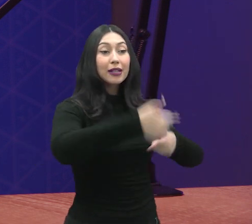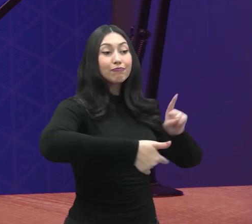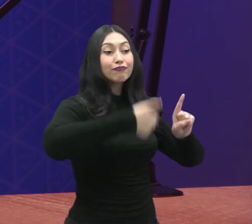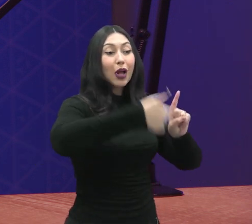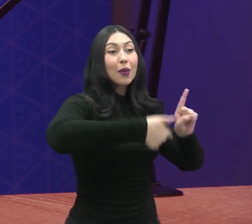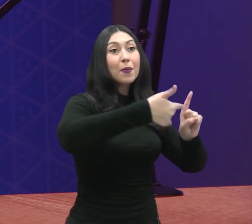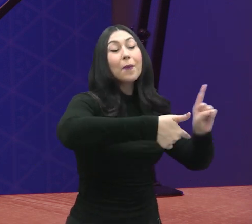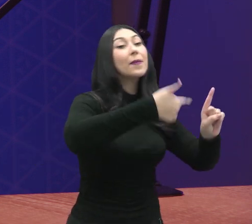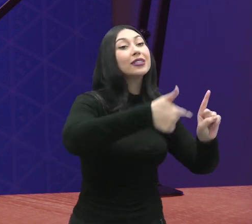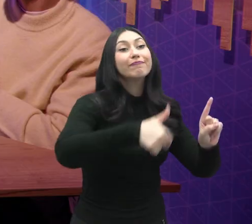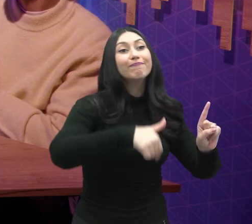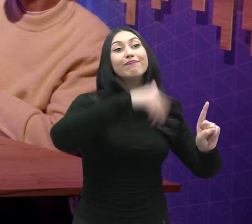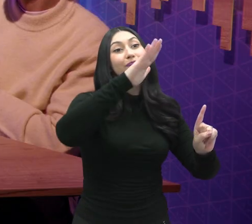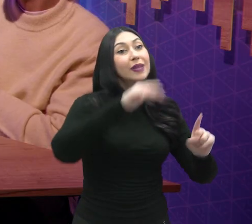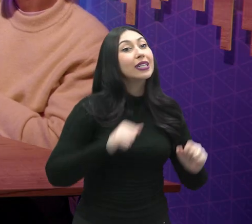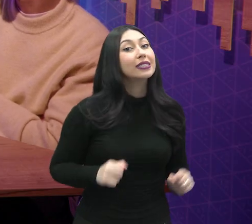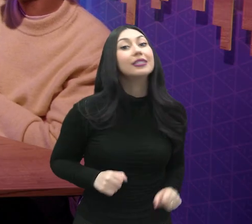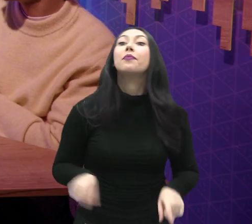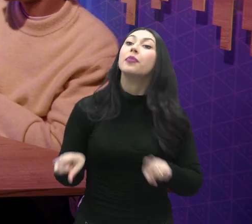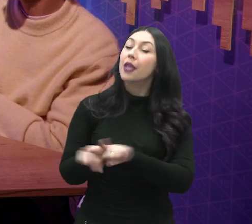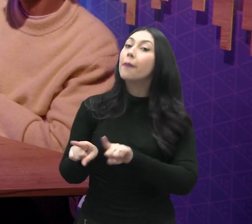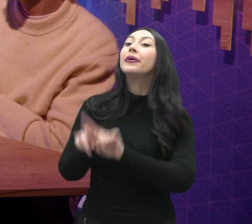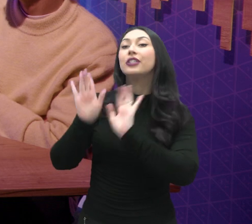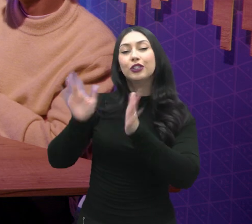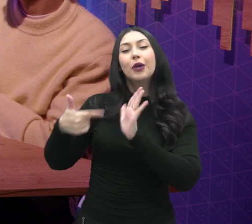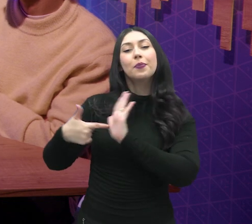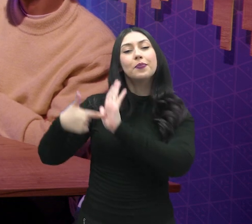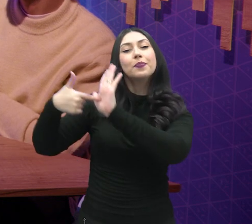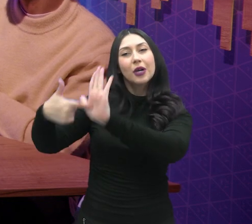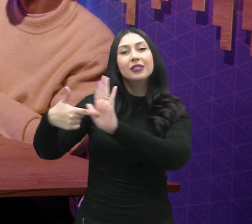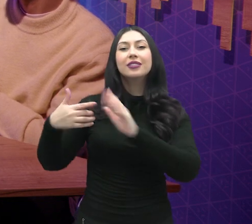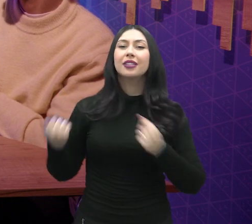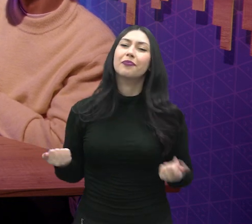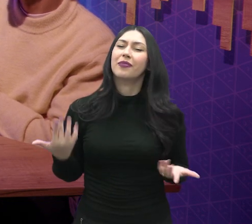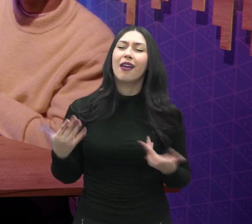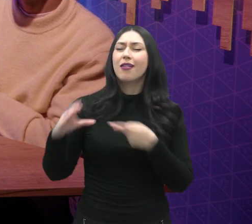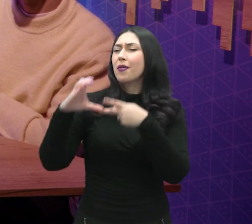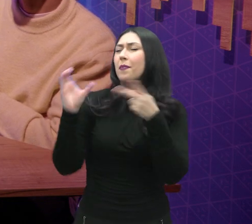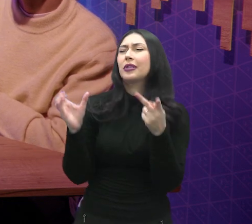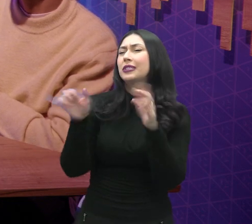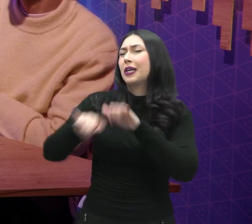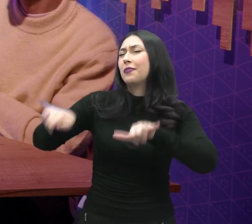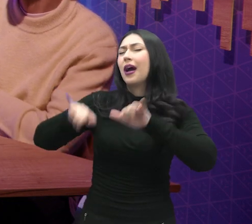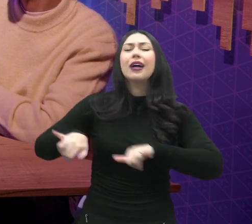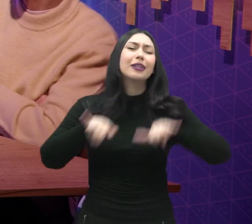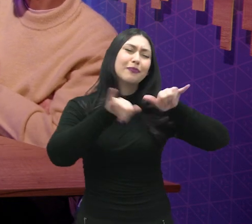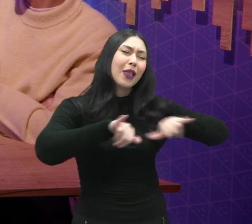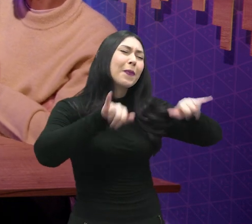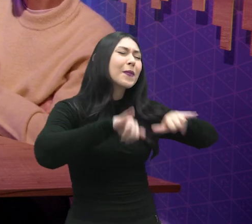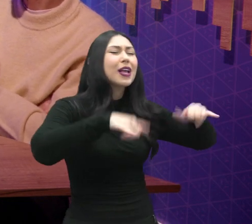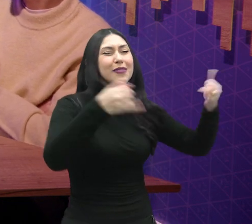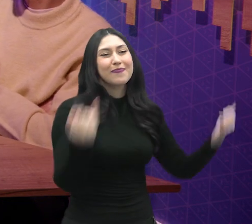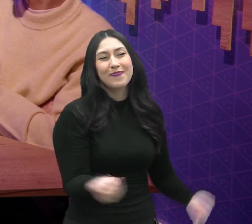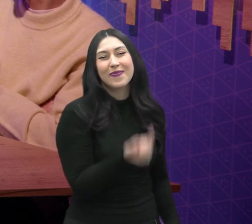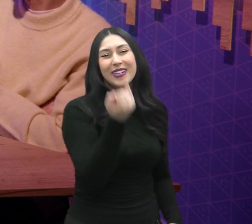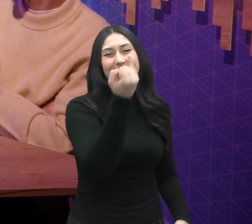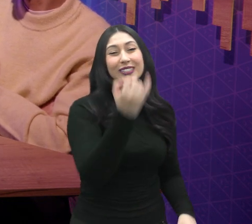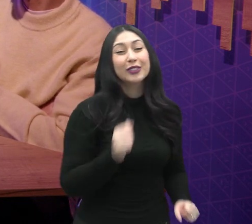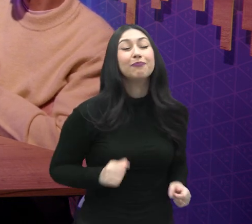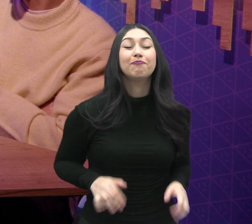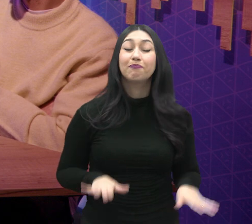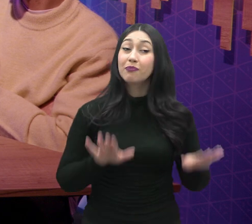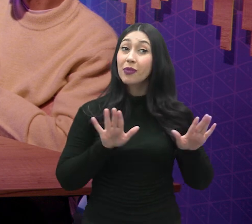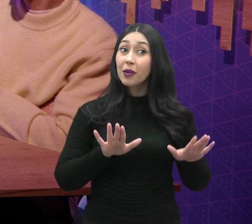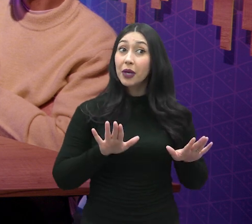rendem e produzem muito mais. Então, falamos sobre isso também aqui já. Falamos. Gente, a gente fala sobre tudo que é importante. Exatamente. Só